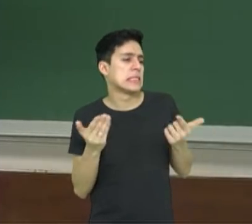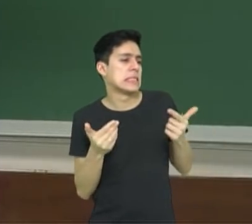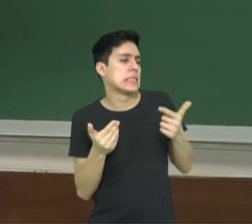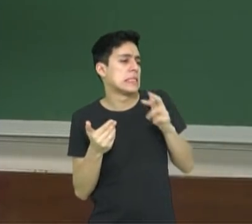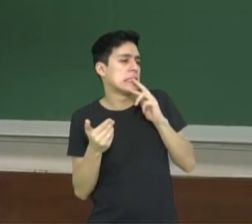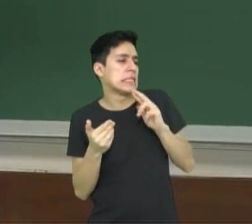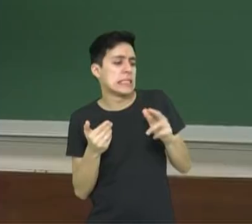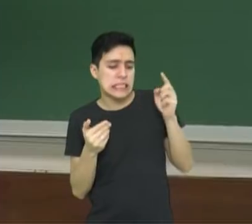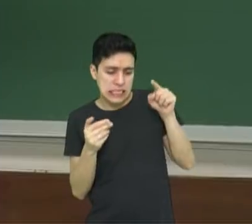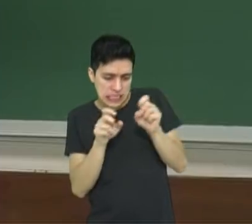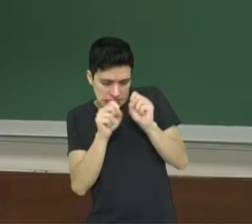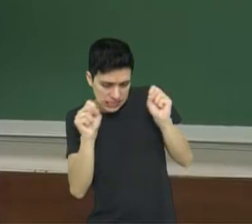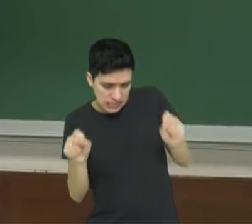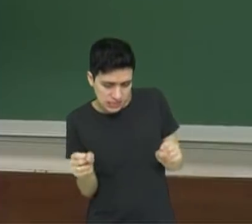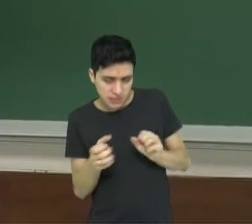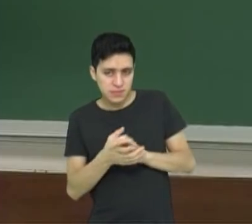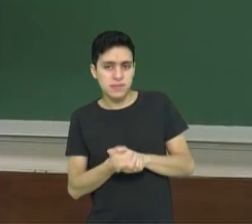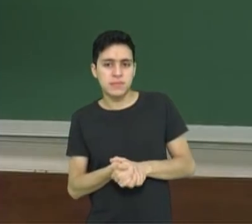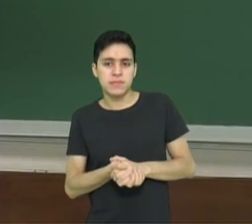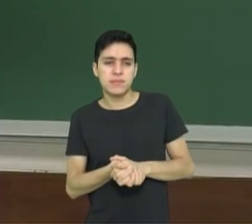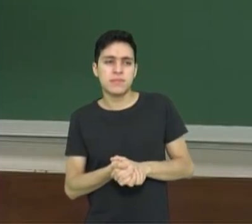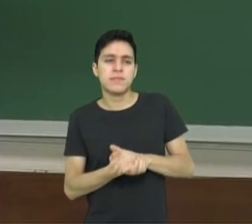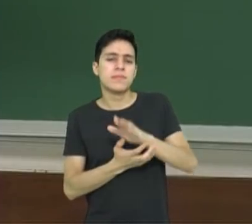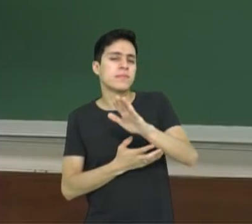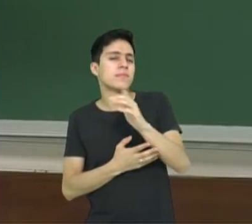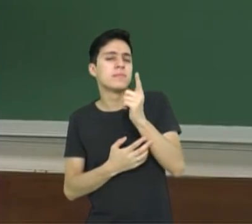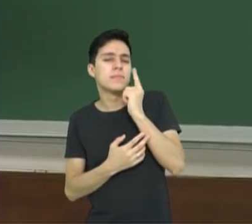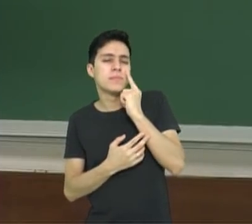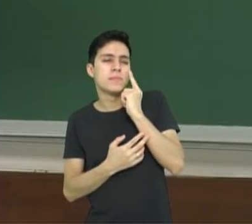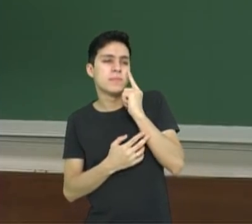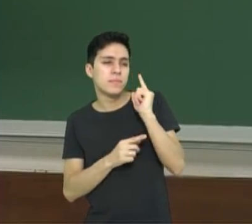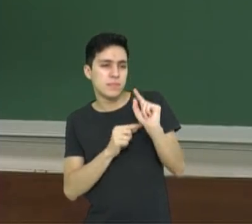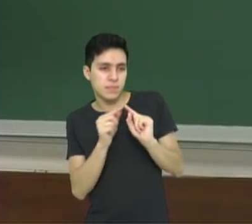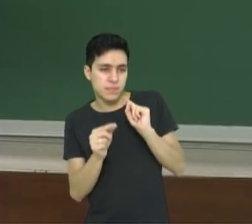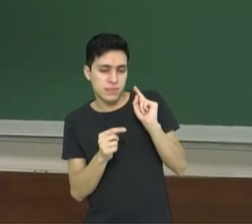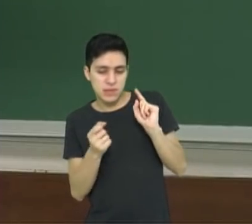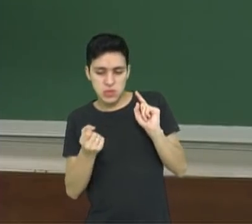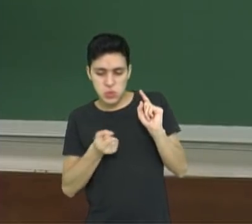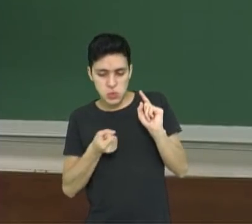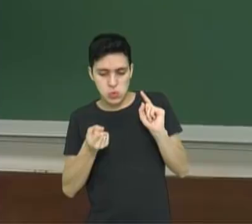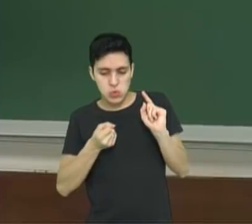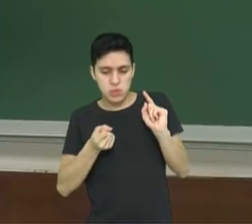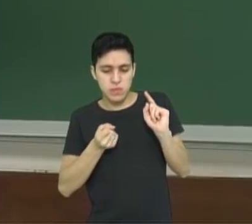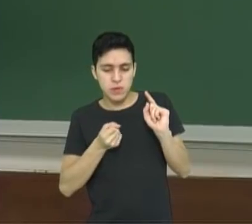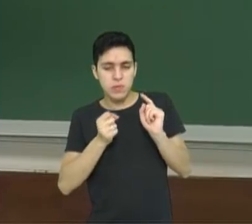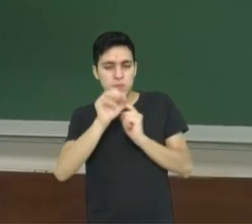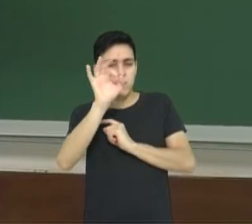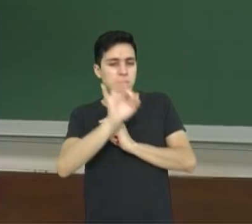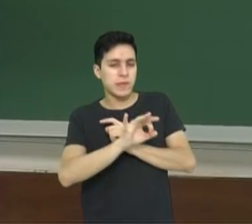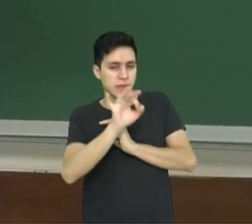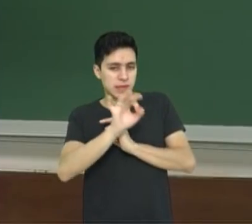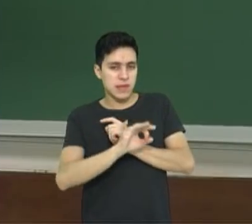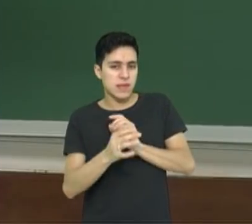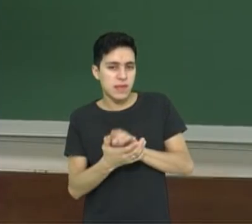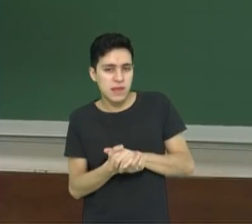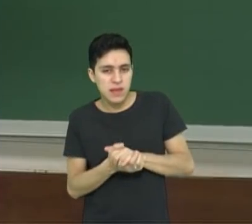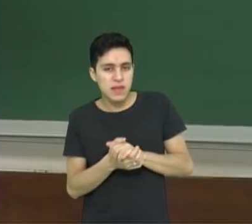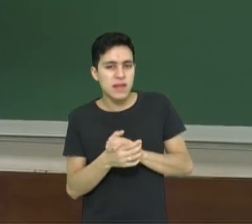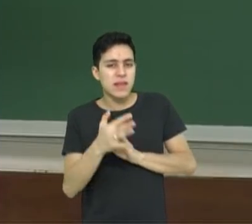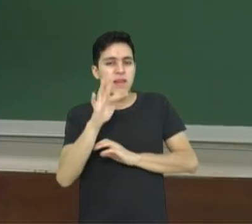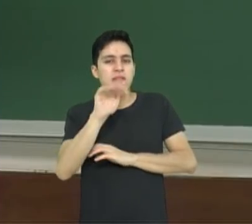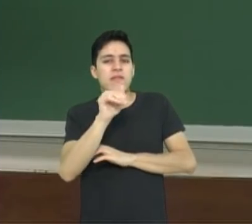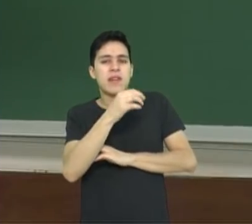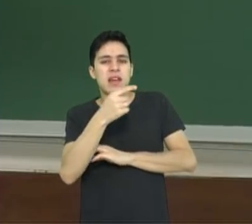resposta esse sistema? Mas espera aí, não existe um número fracionário? Não existem as